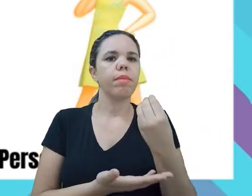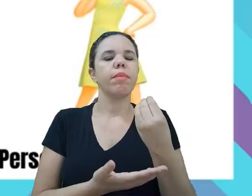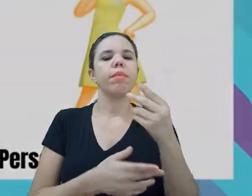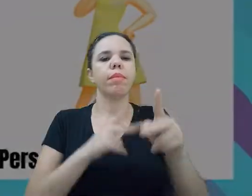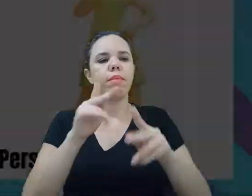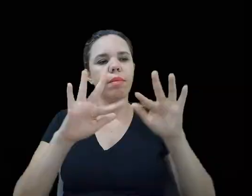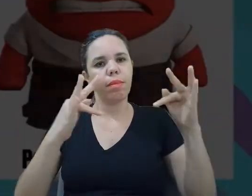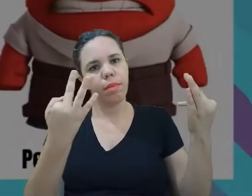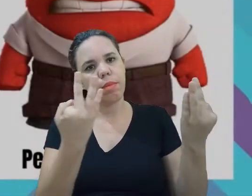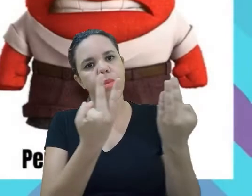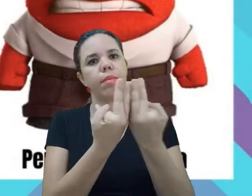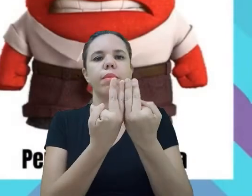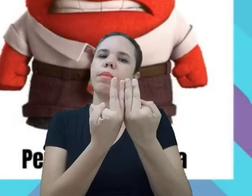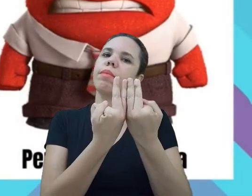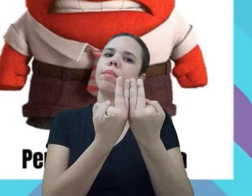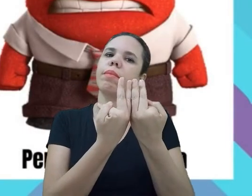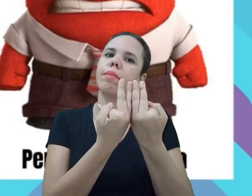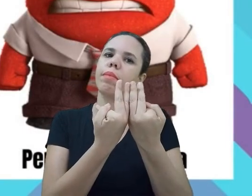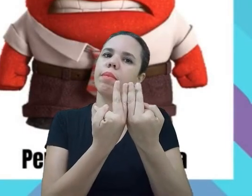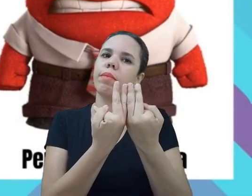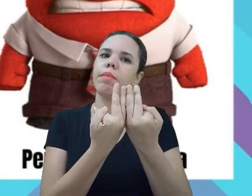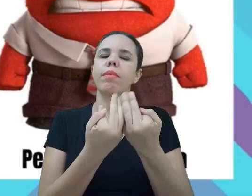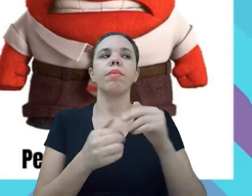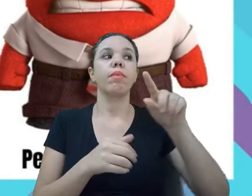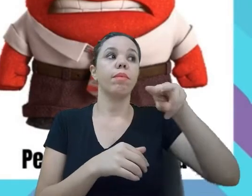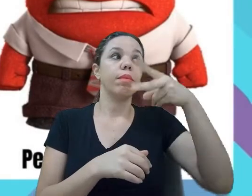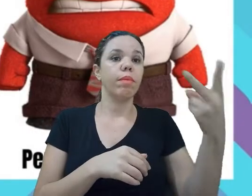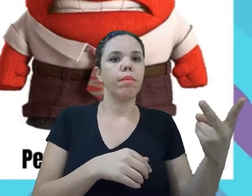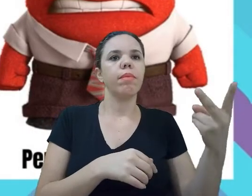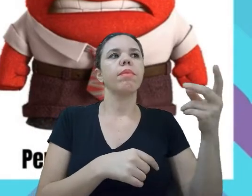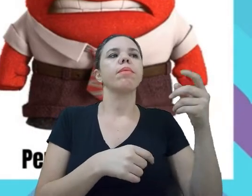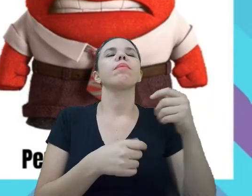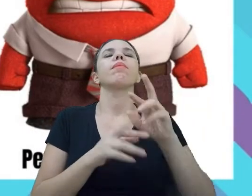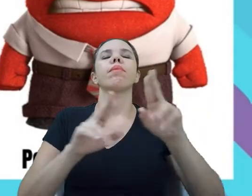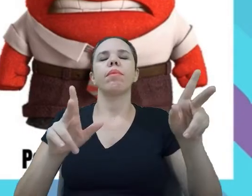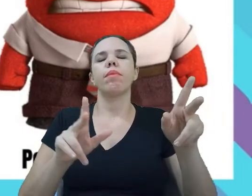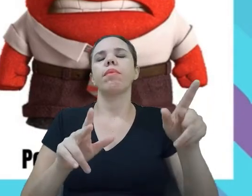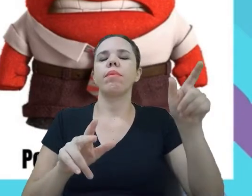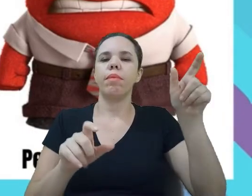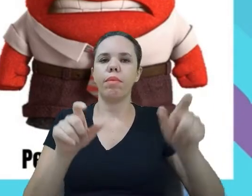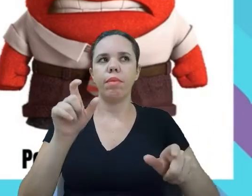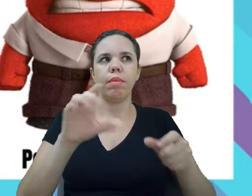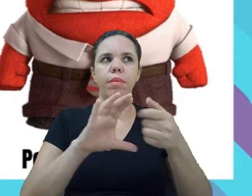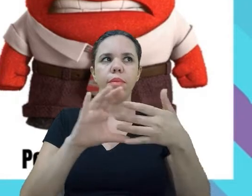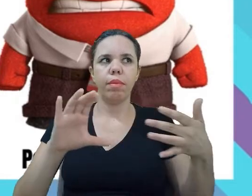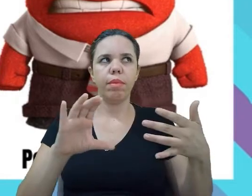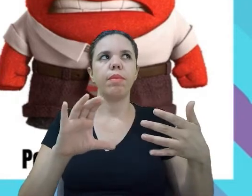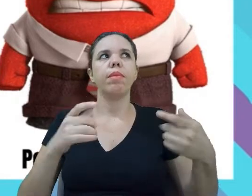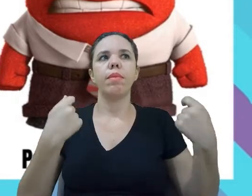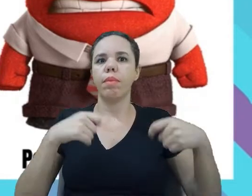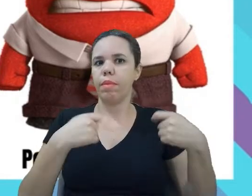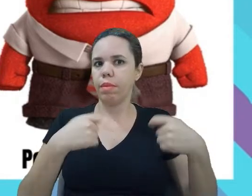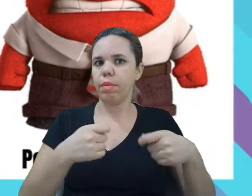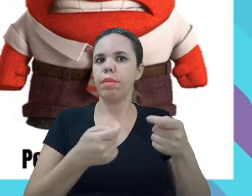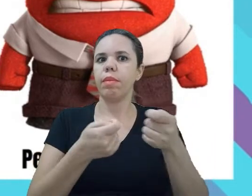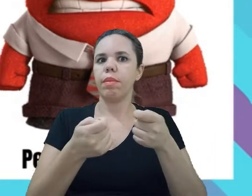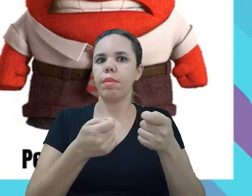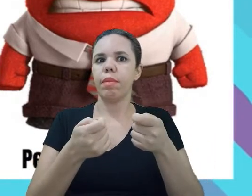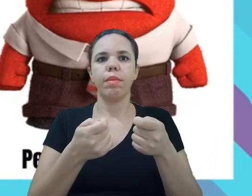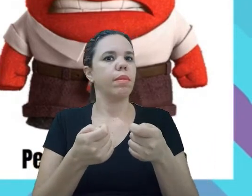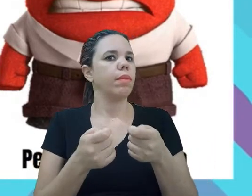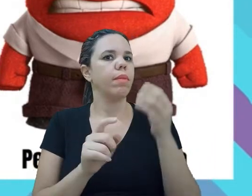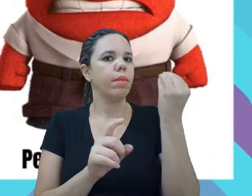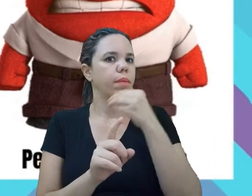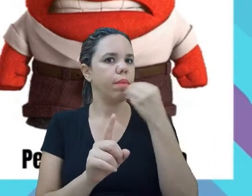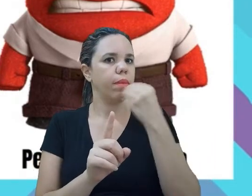sentimentos. Passando para a etapa do desenvolvimento psicoafetivo da produção, dá-se a formação do traço de